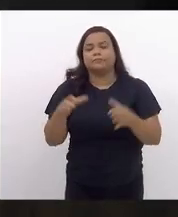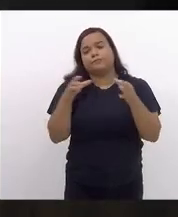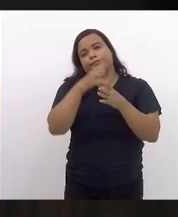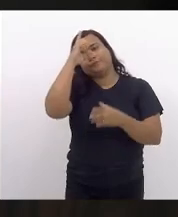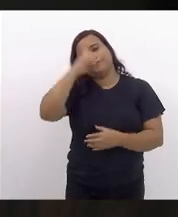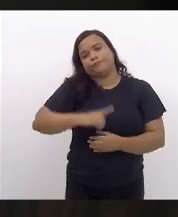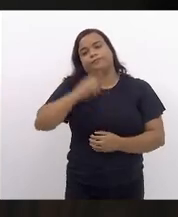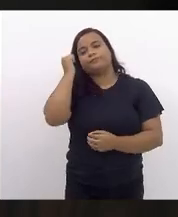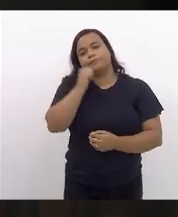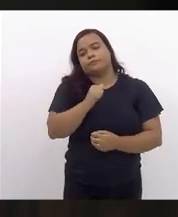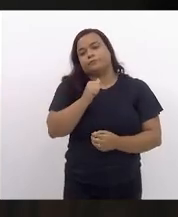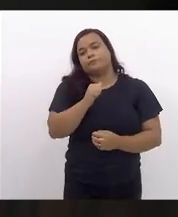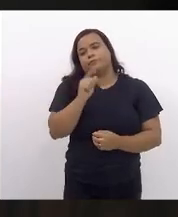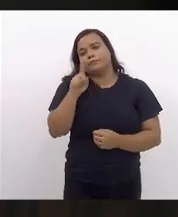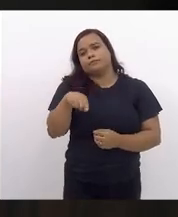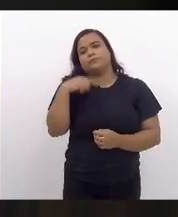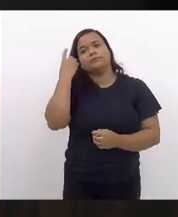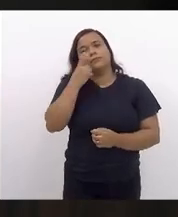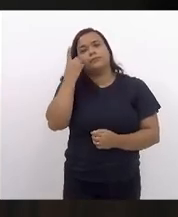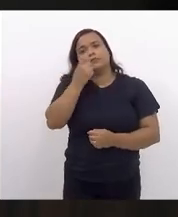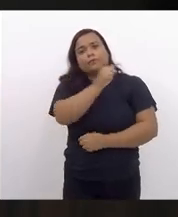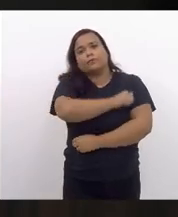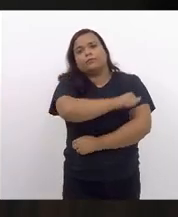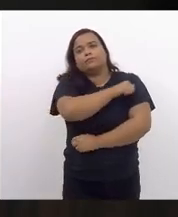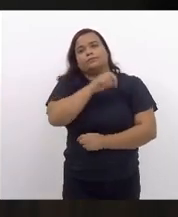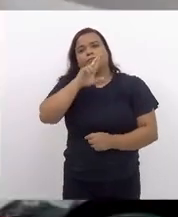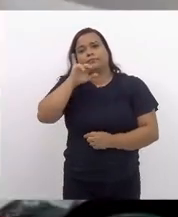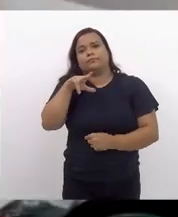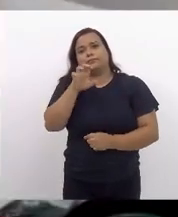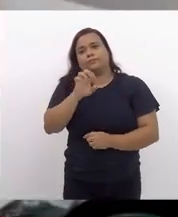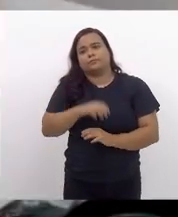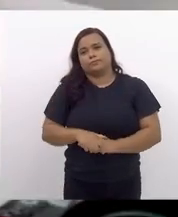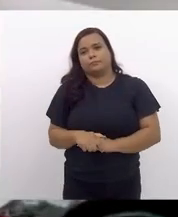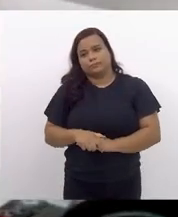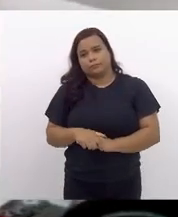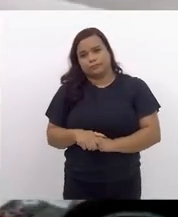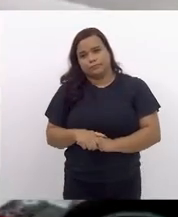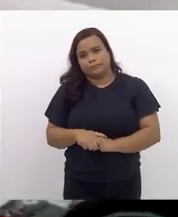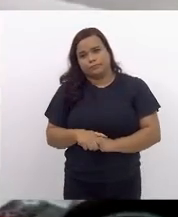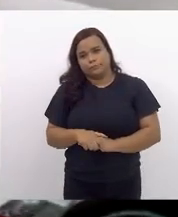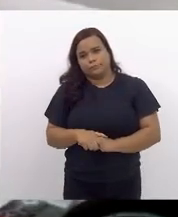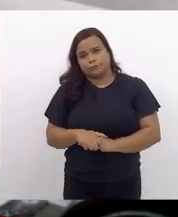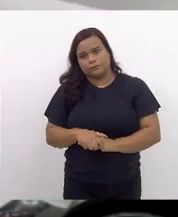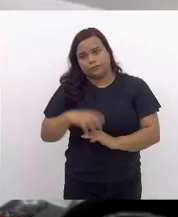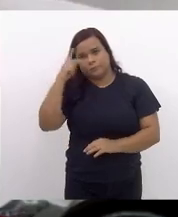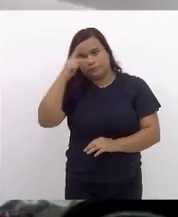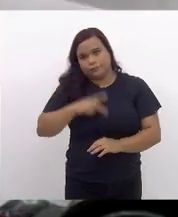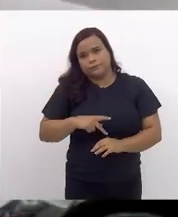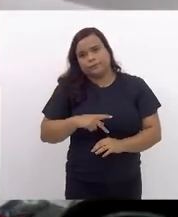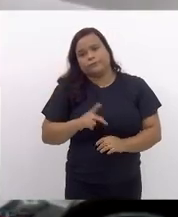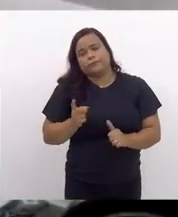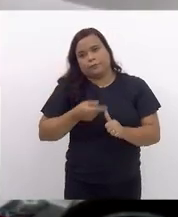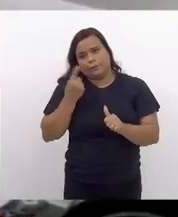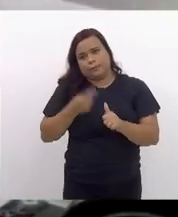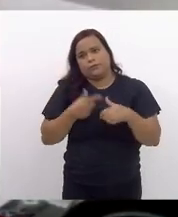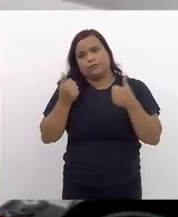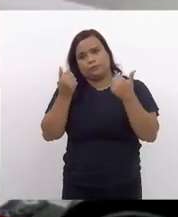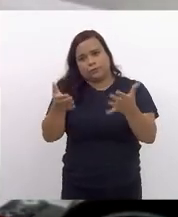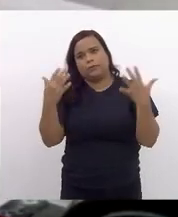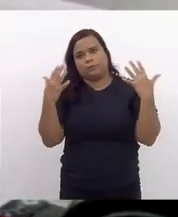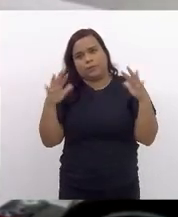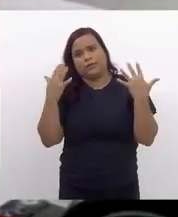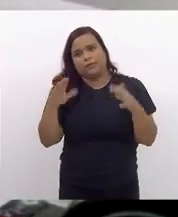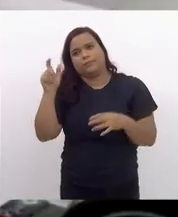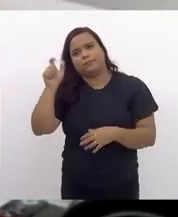Direitos da Mulher, deputada Efêmera Rejane. Rejane. Presidente, primeiro parabenizar a